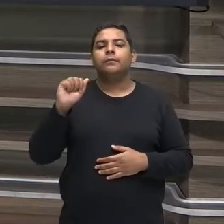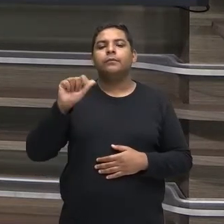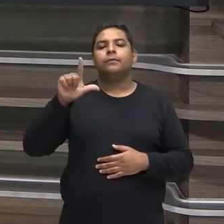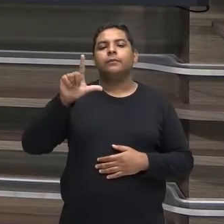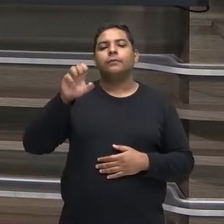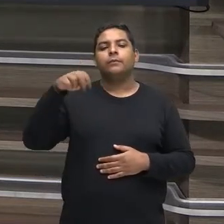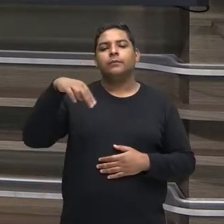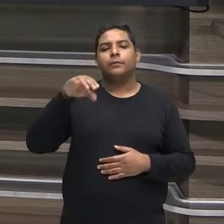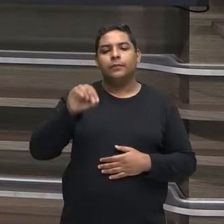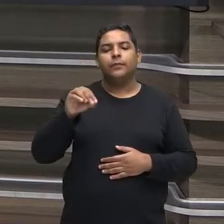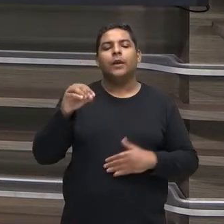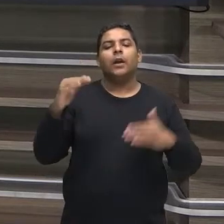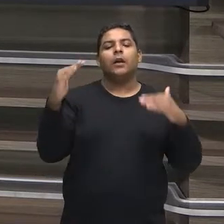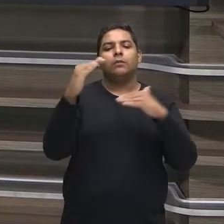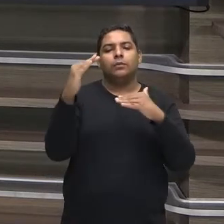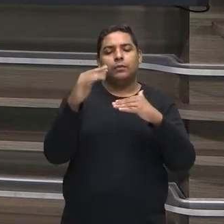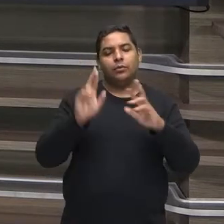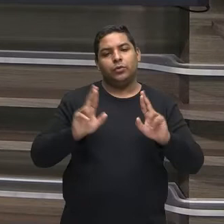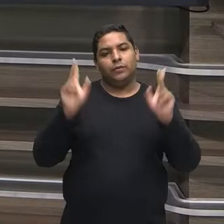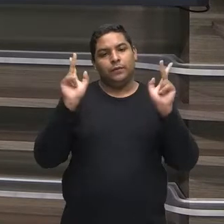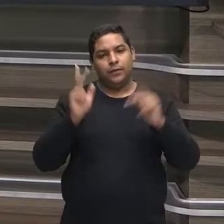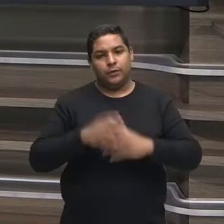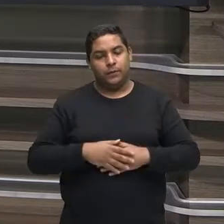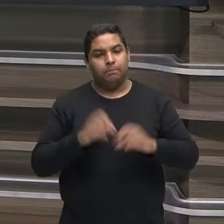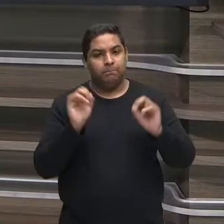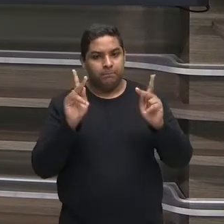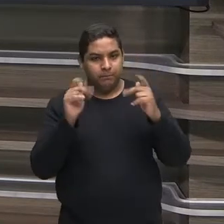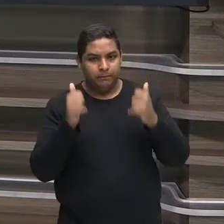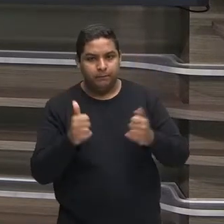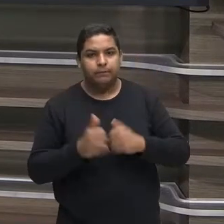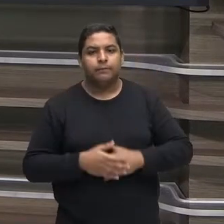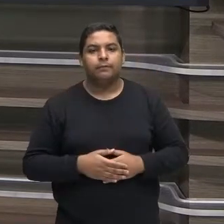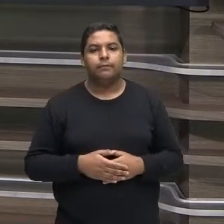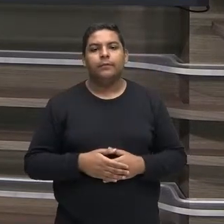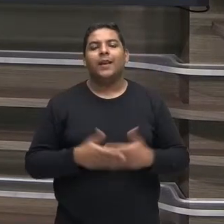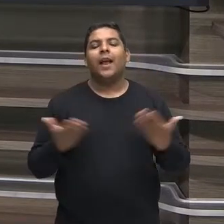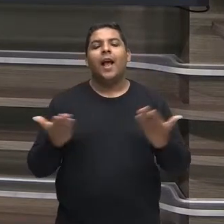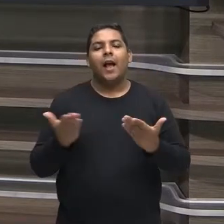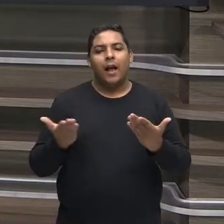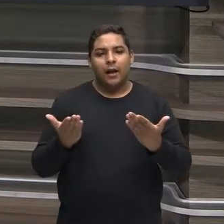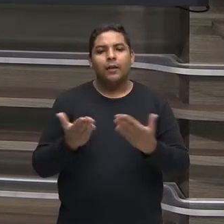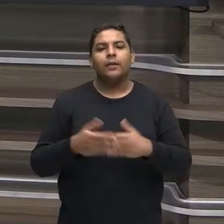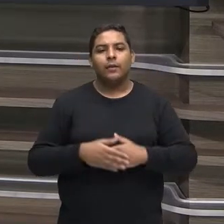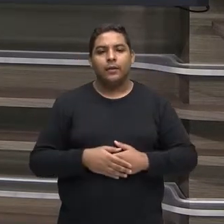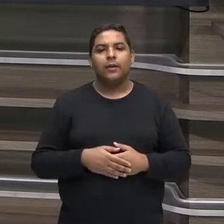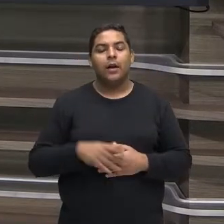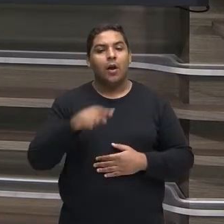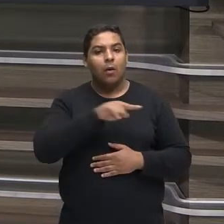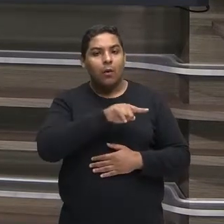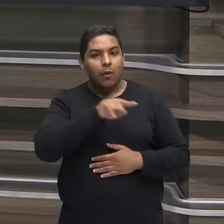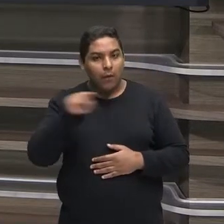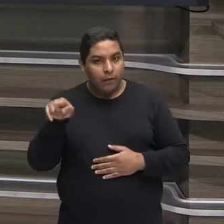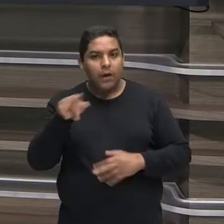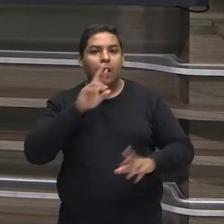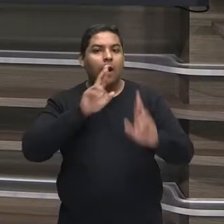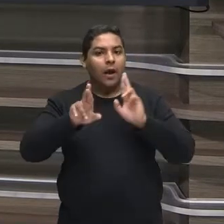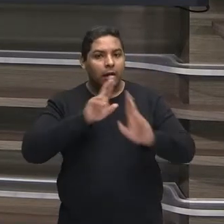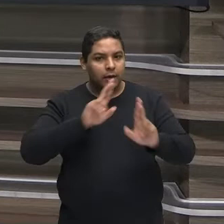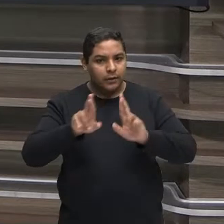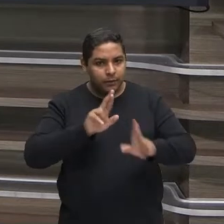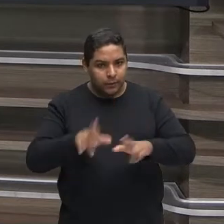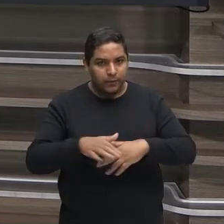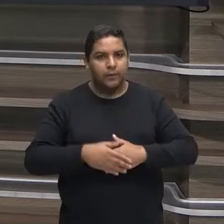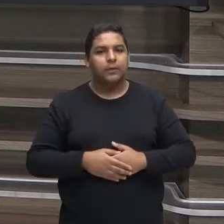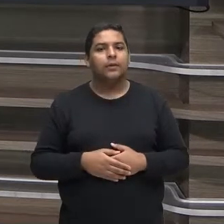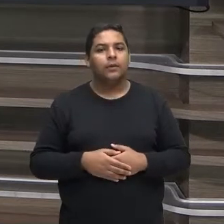lados diferentes. Beleza, turma? Então agora vamos ver como vocês estão,